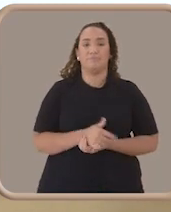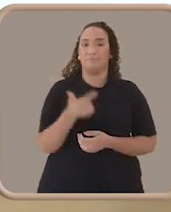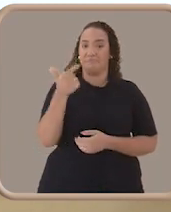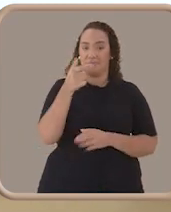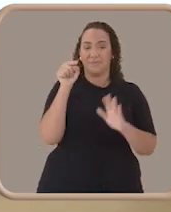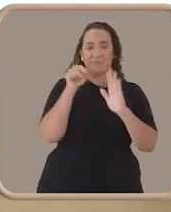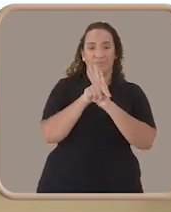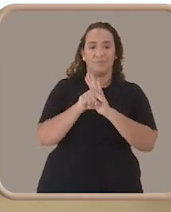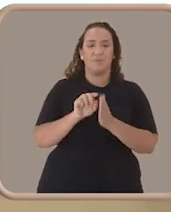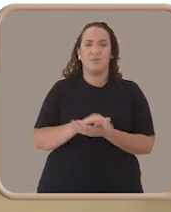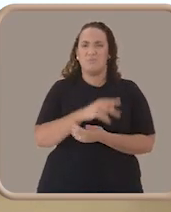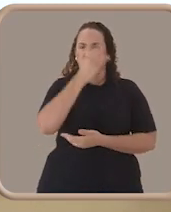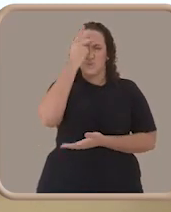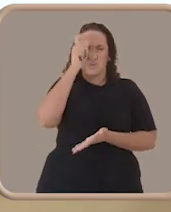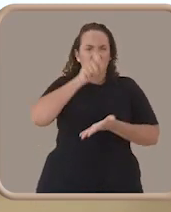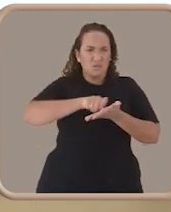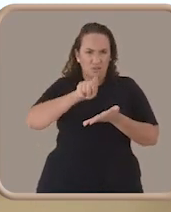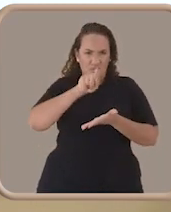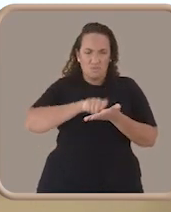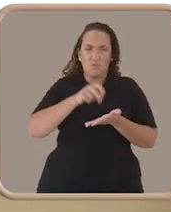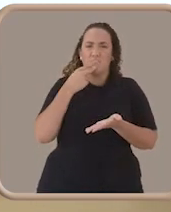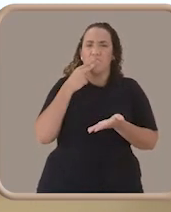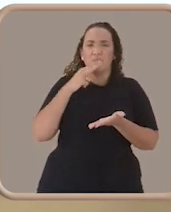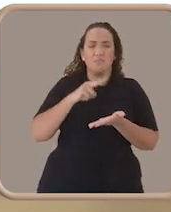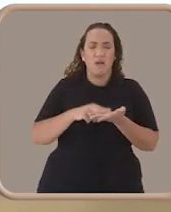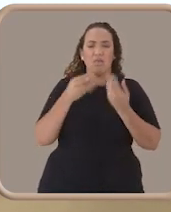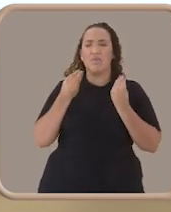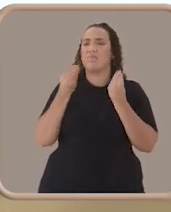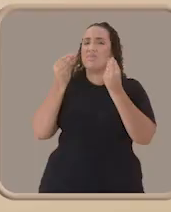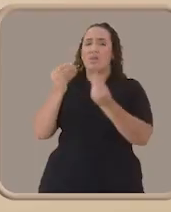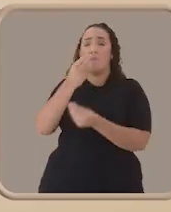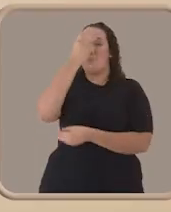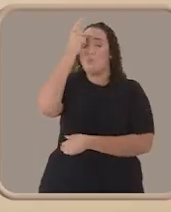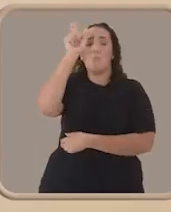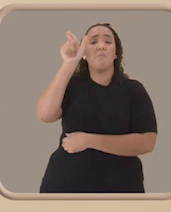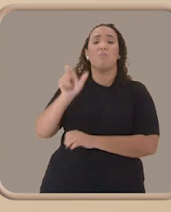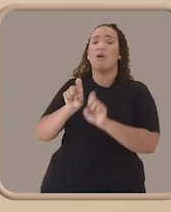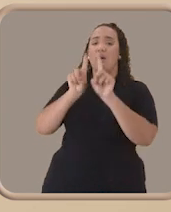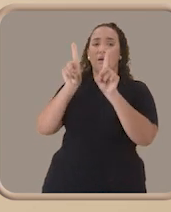2. Quem escreveu a carta e para quem ela foi destinada?